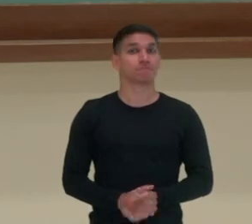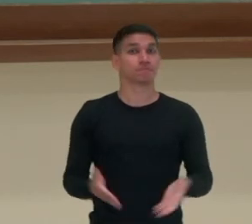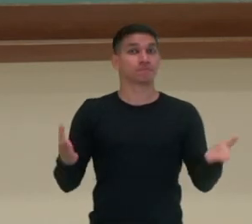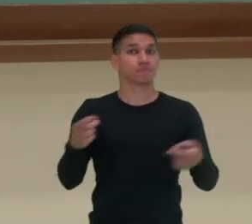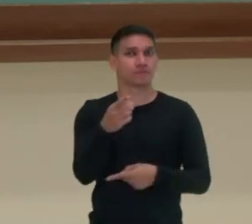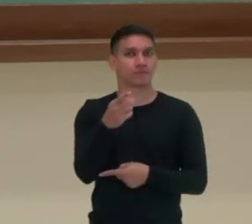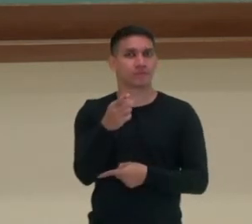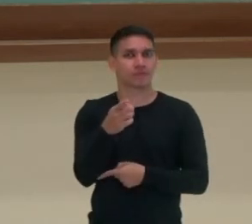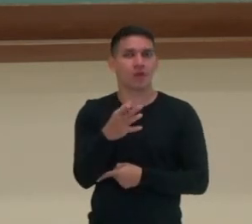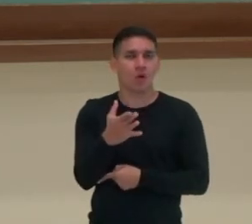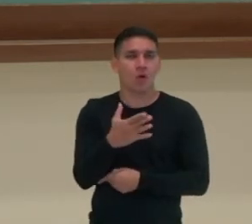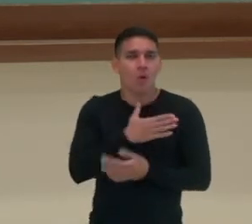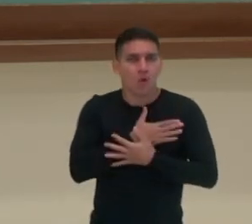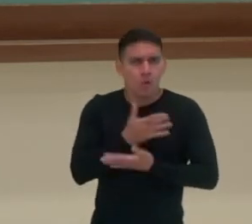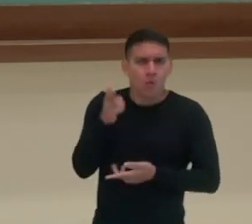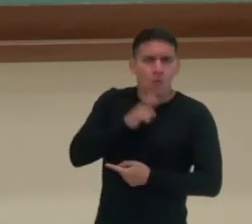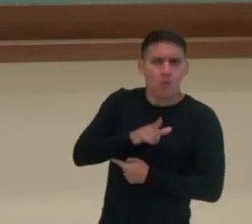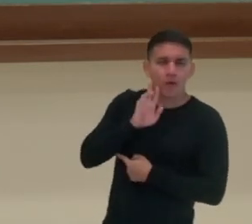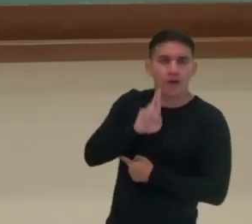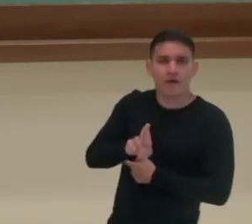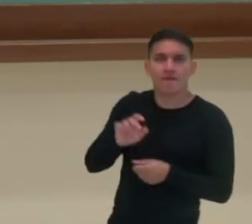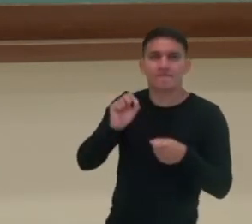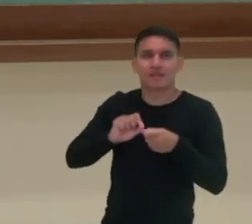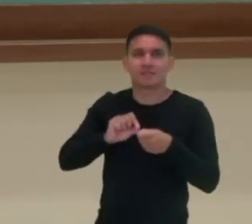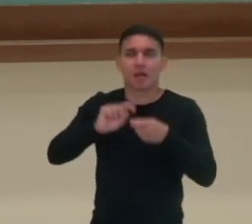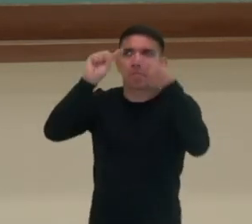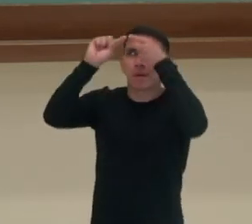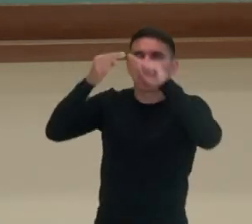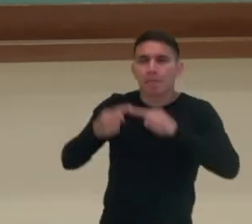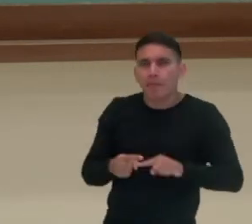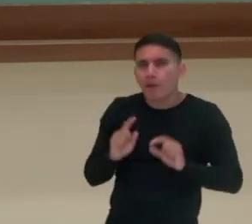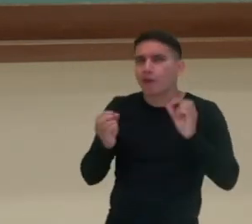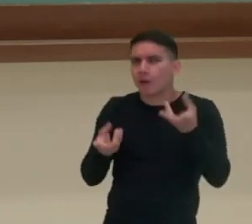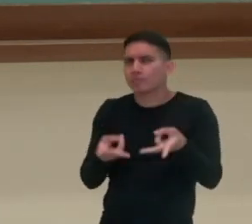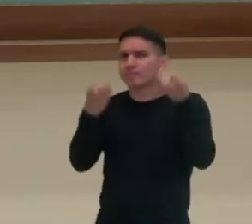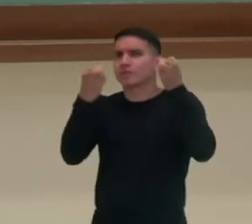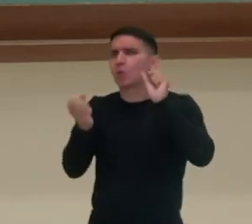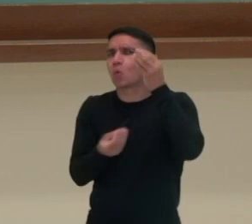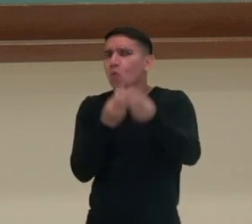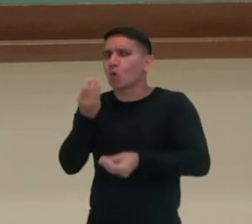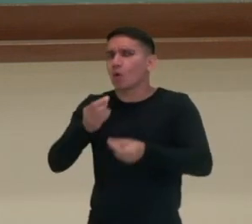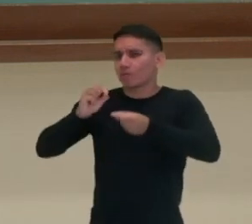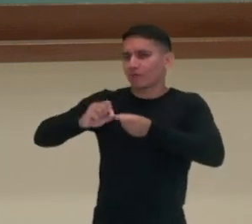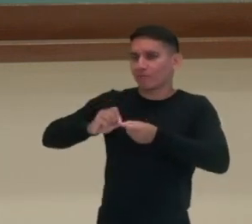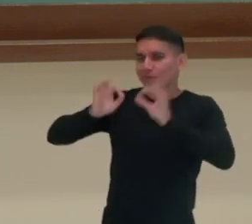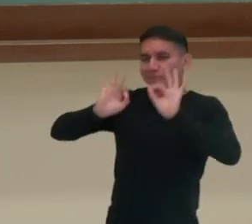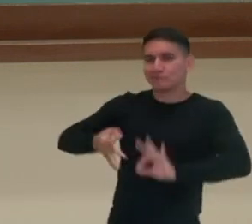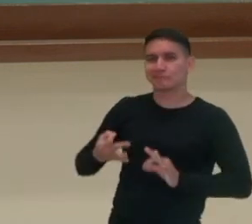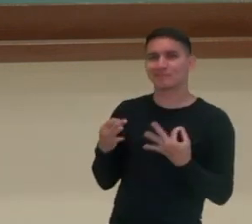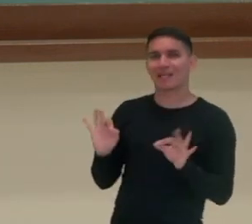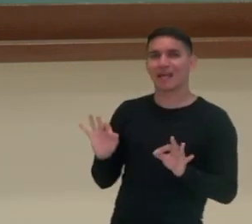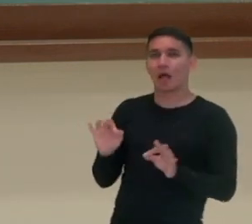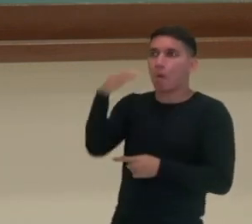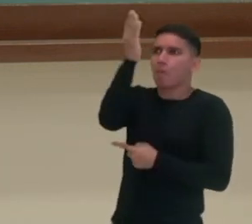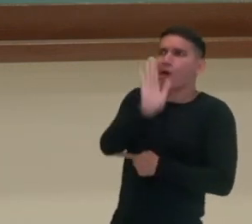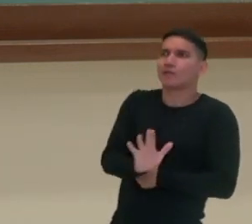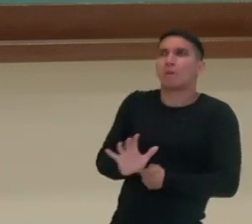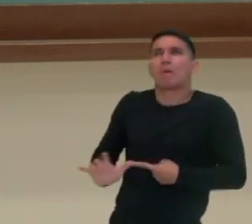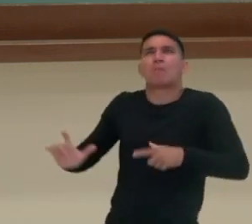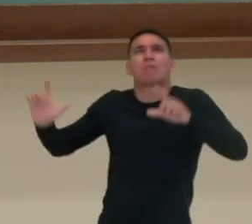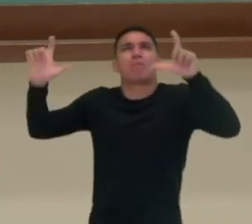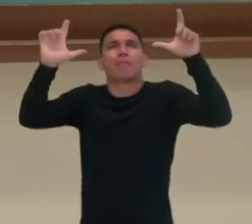E aí, galera, conseguiu fazer o seu mapa mental? Viu como é rico este nosso grande Brasil, cheio de